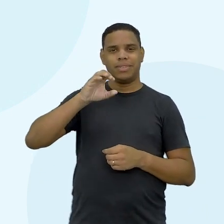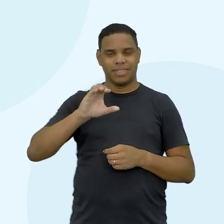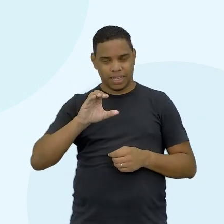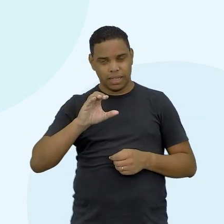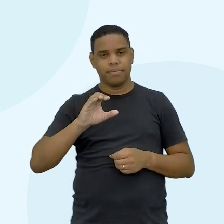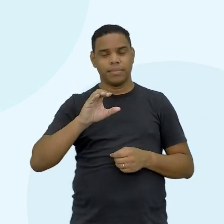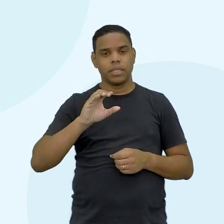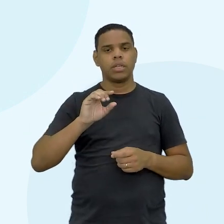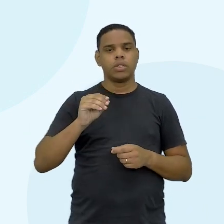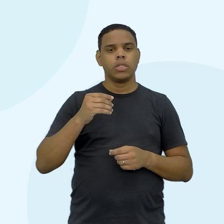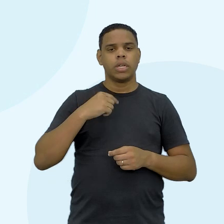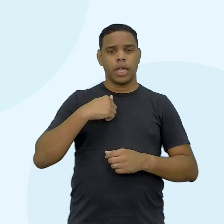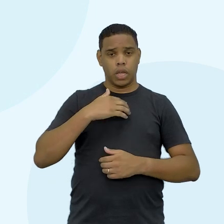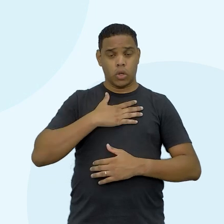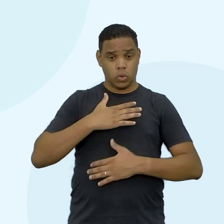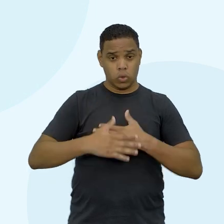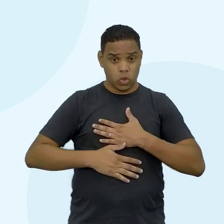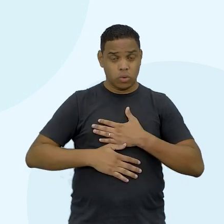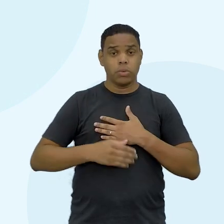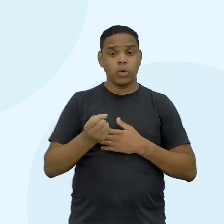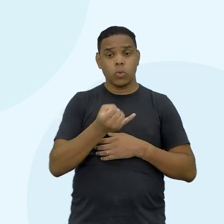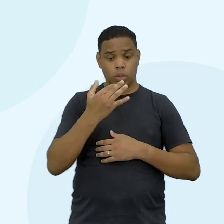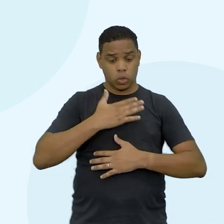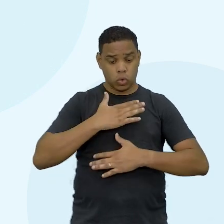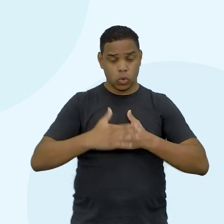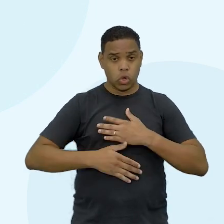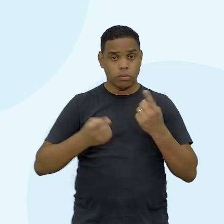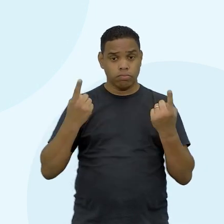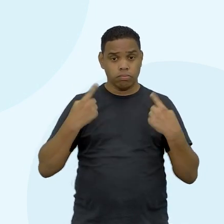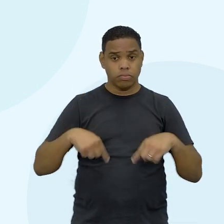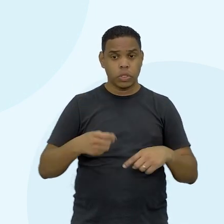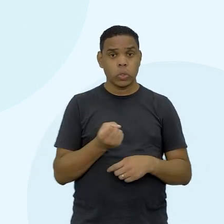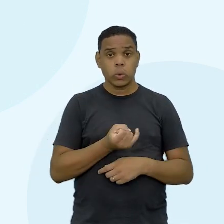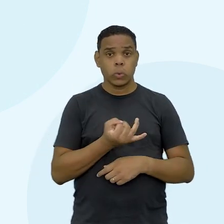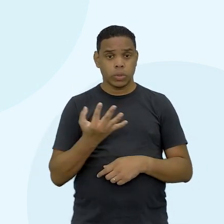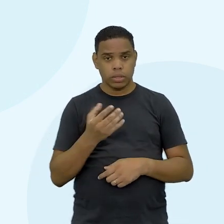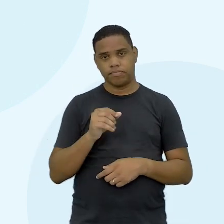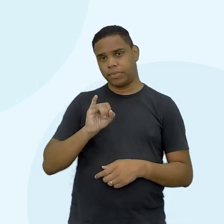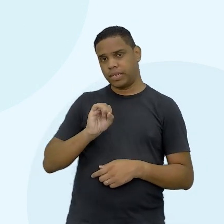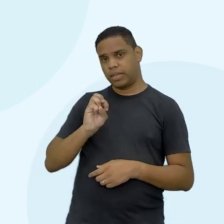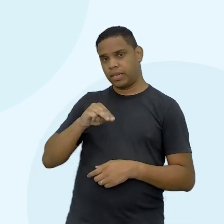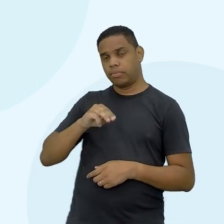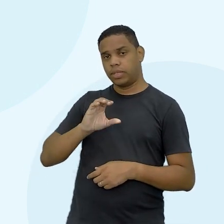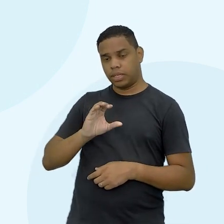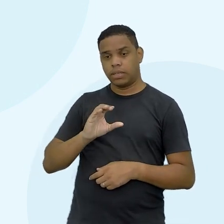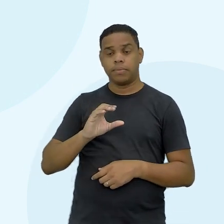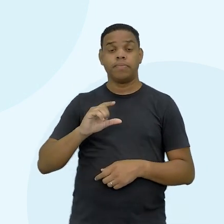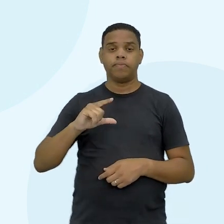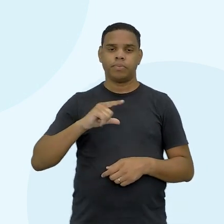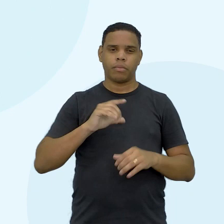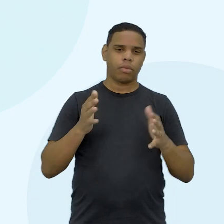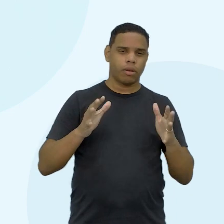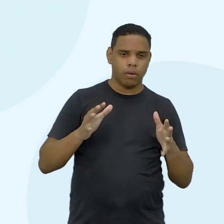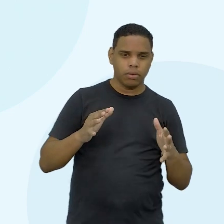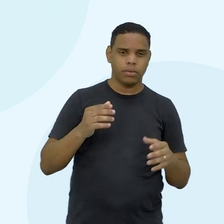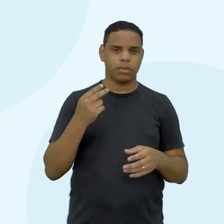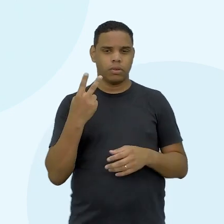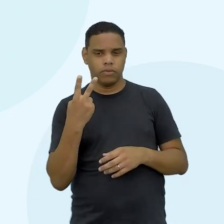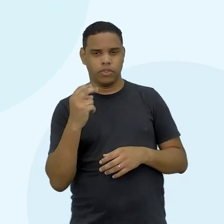o índice de massa corporal, né? Então, olha só, esse IMC a gente tem aí em torno de